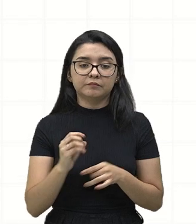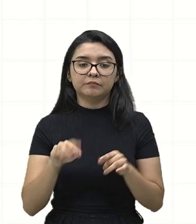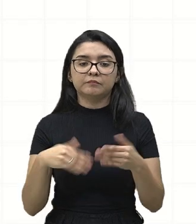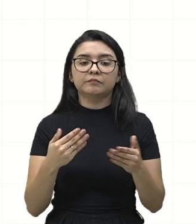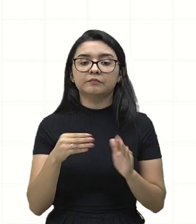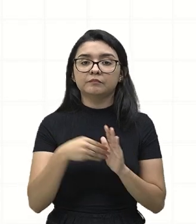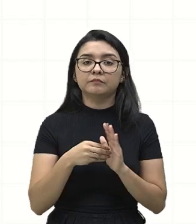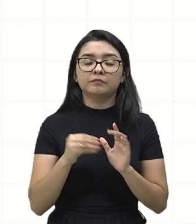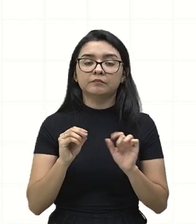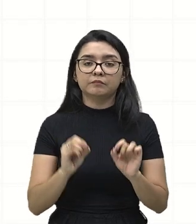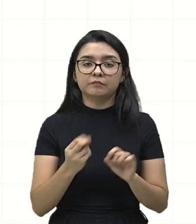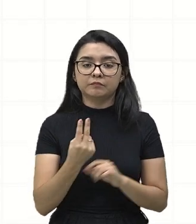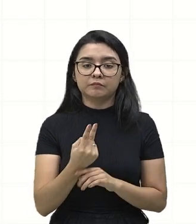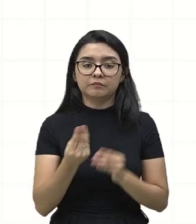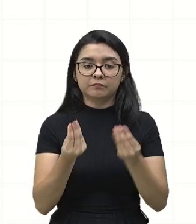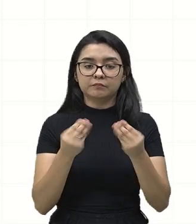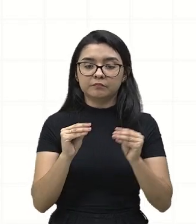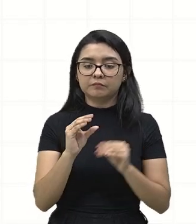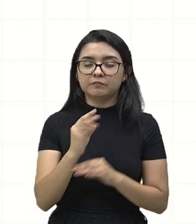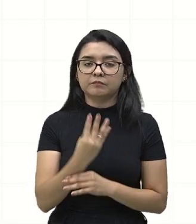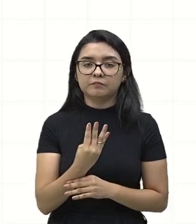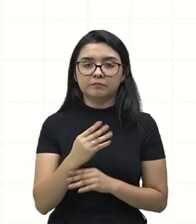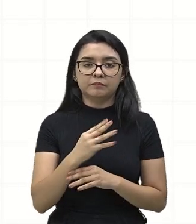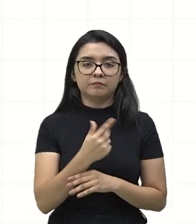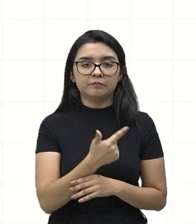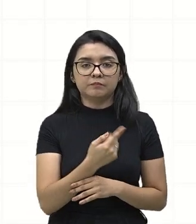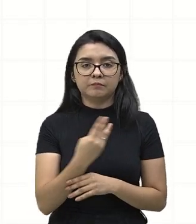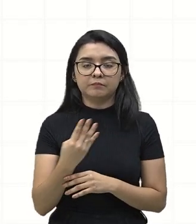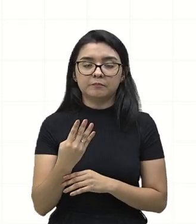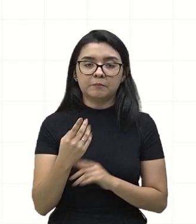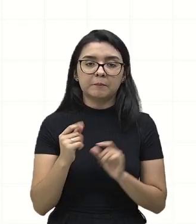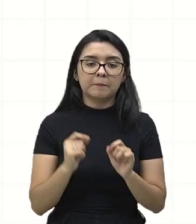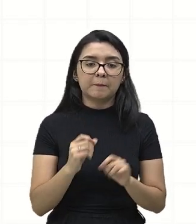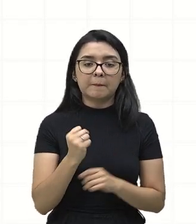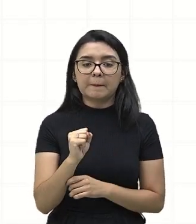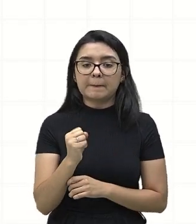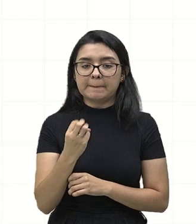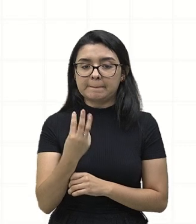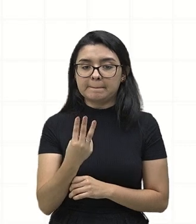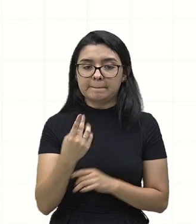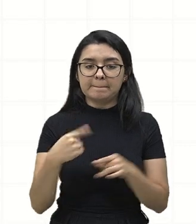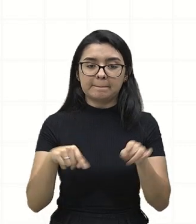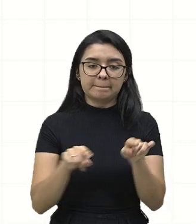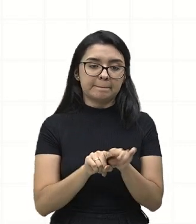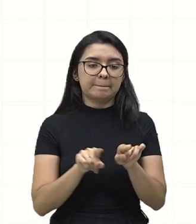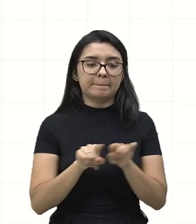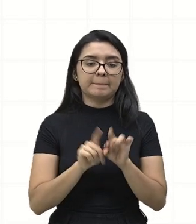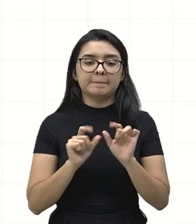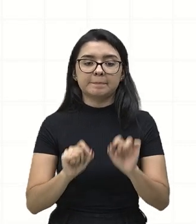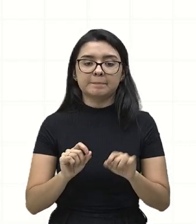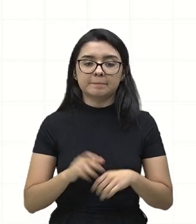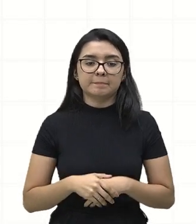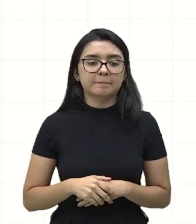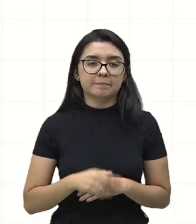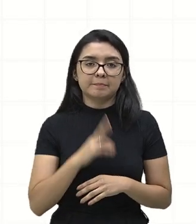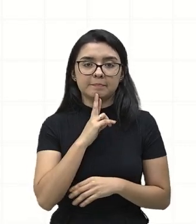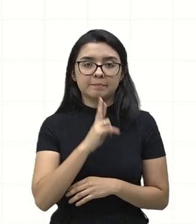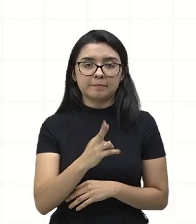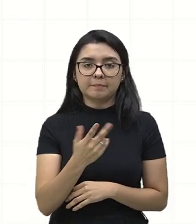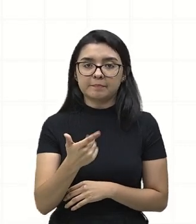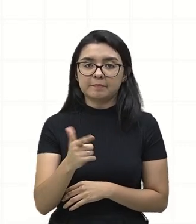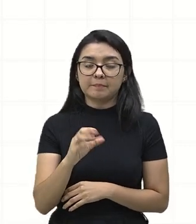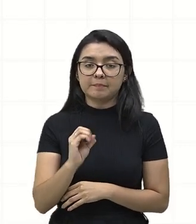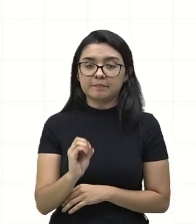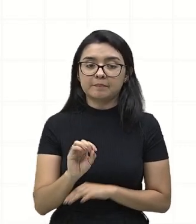2. E agora a gente abaixa o 4. 24 por 8, 3. 3 vezes 8, 24, não deixa resto. Então, olha